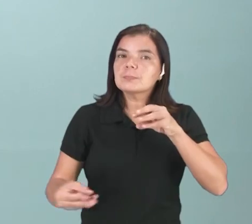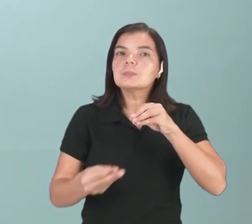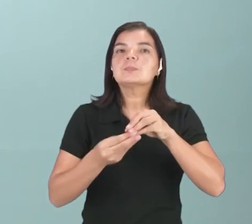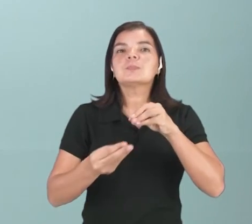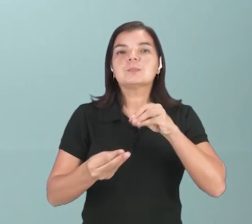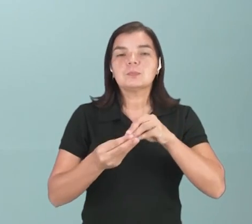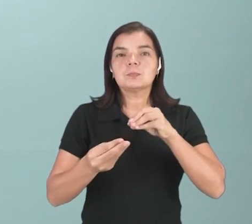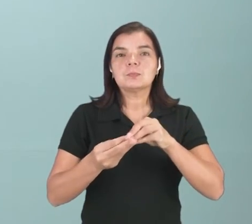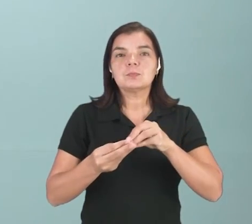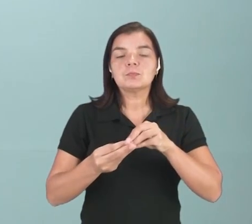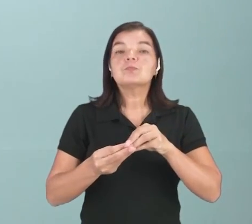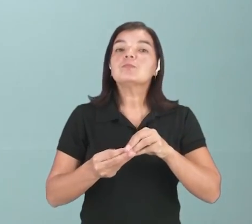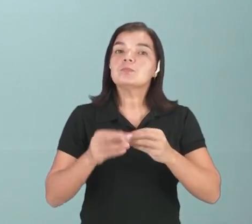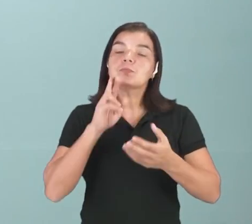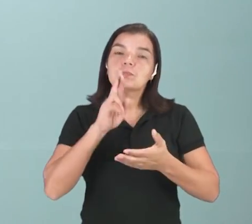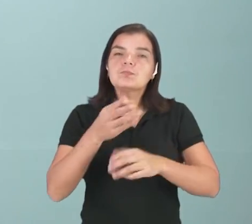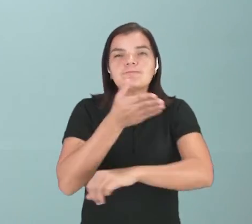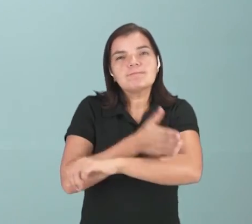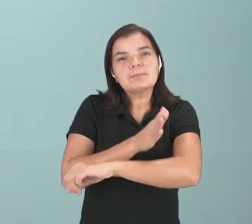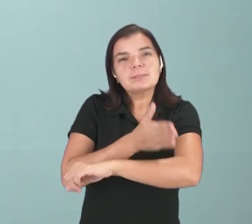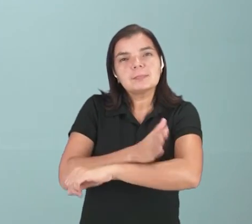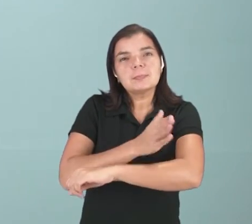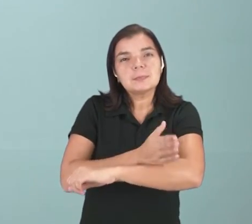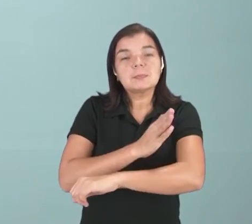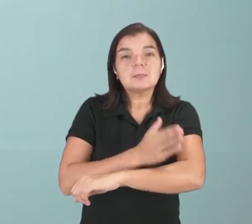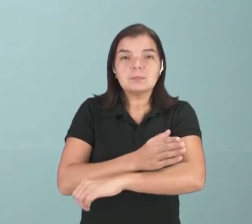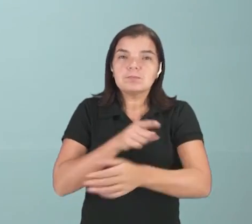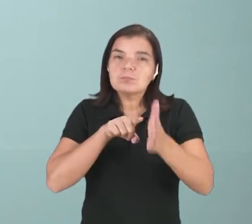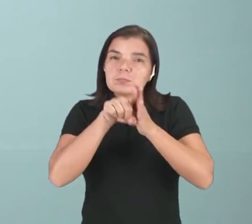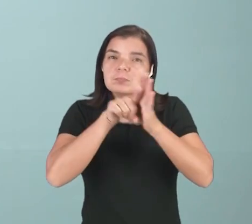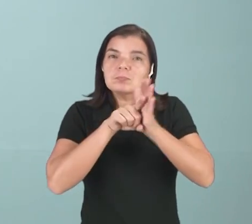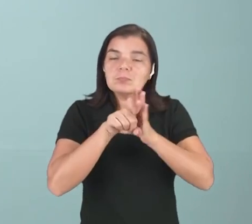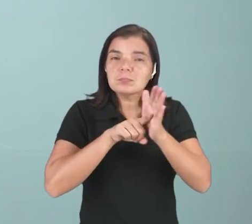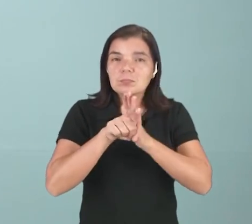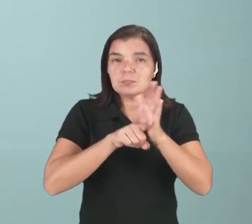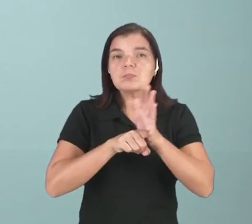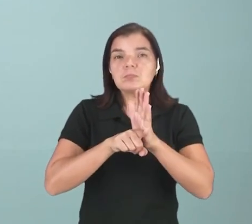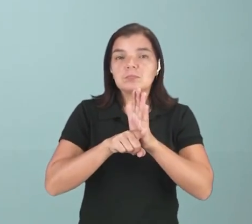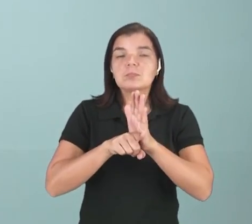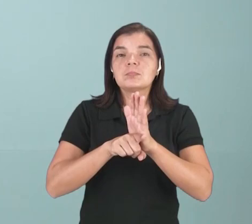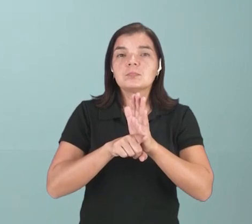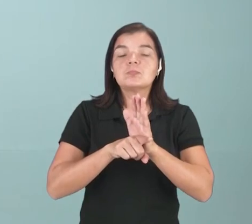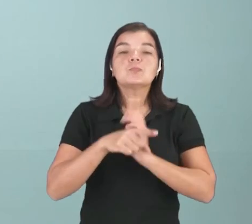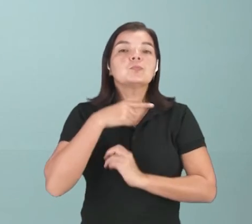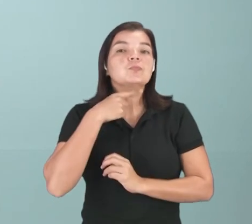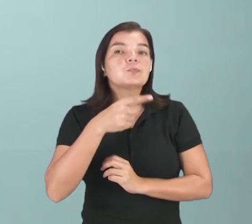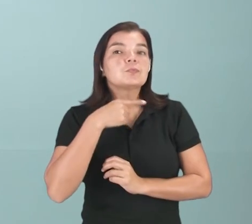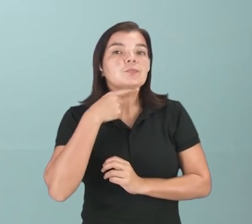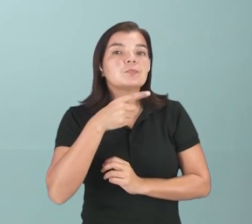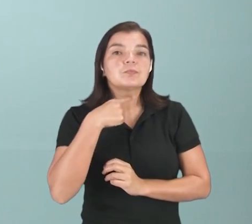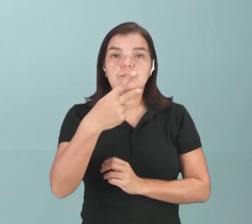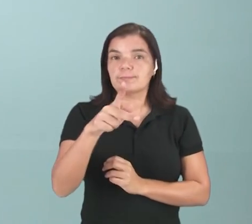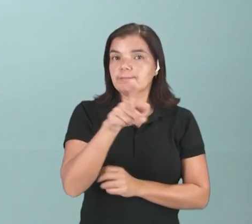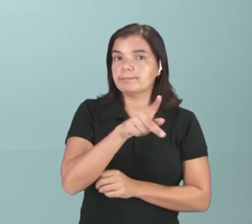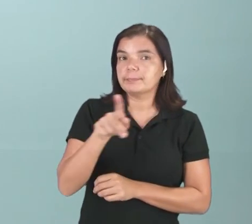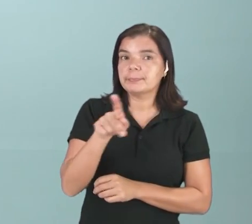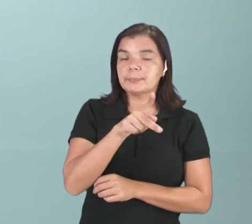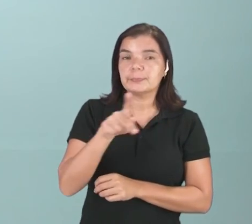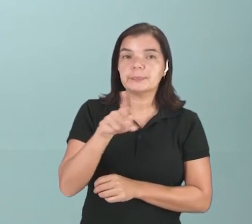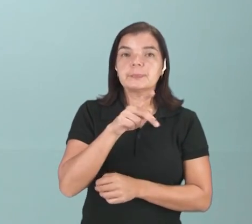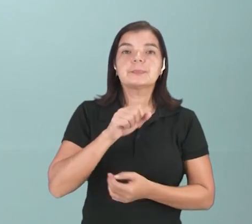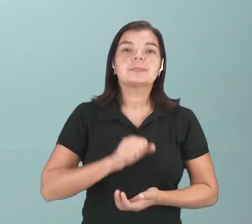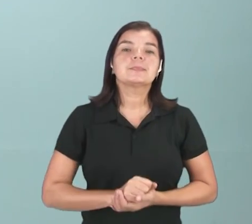complementares, reforce, exercite, pesquise um pouco mais, tire suas dúvidas com o seu